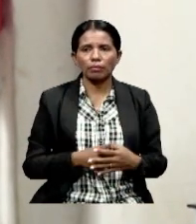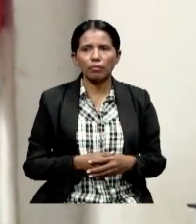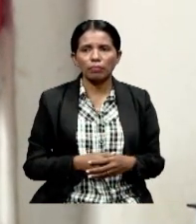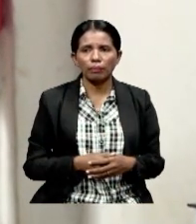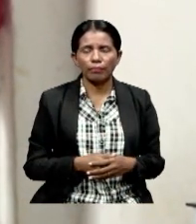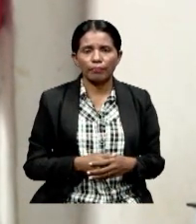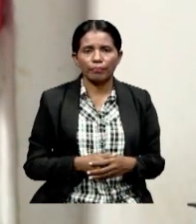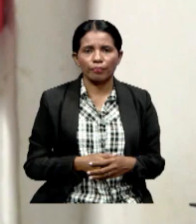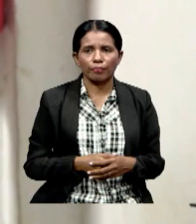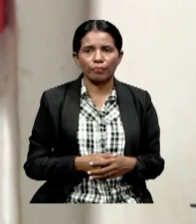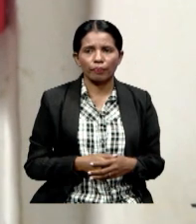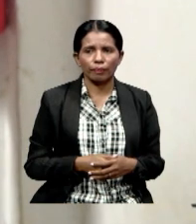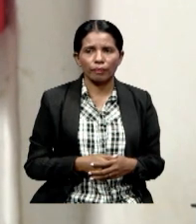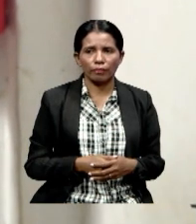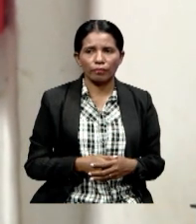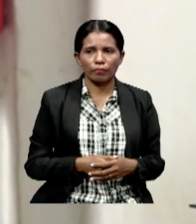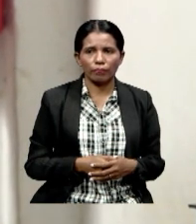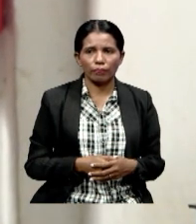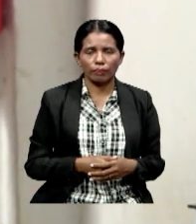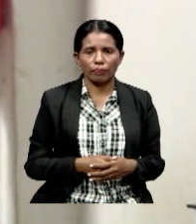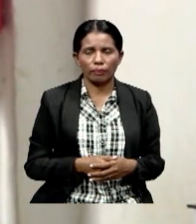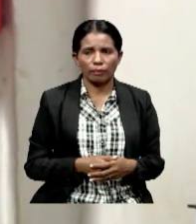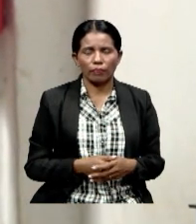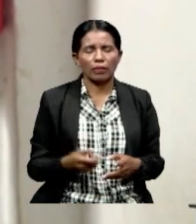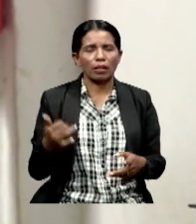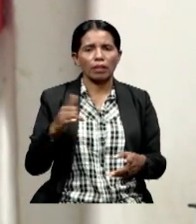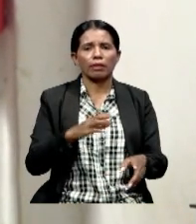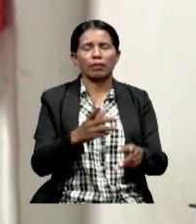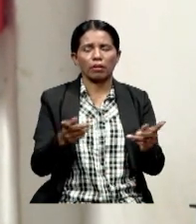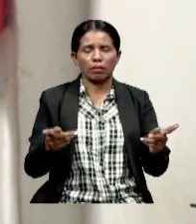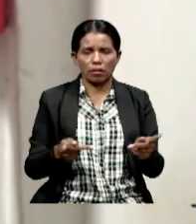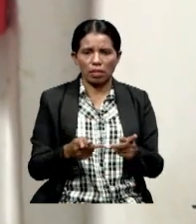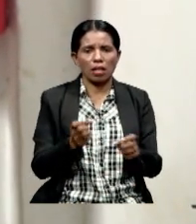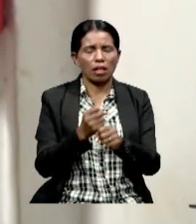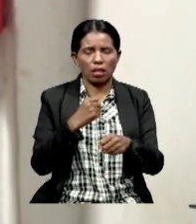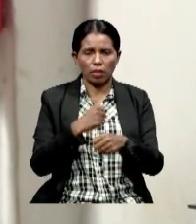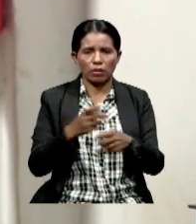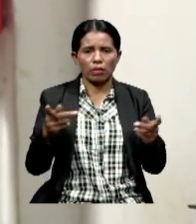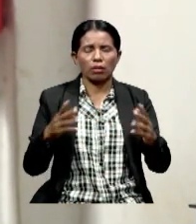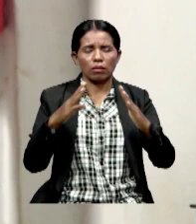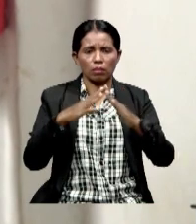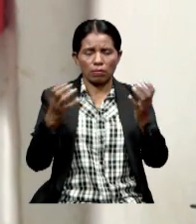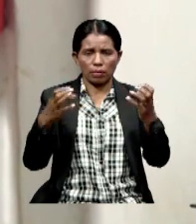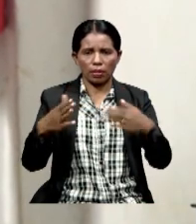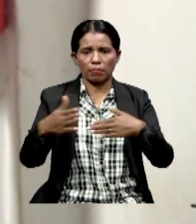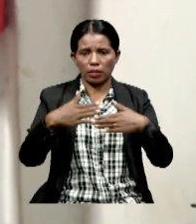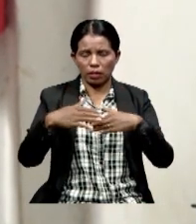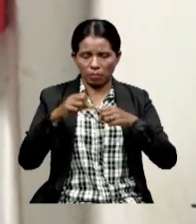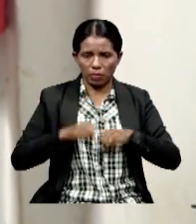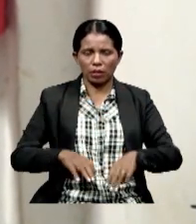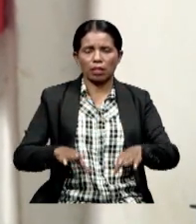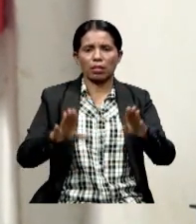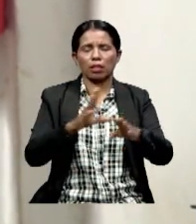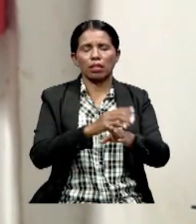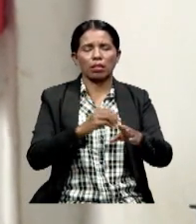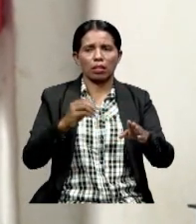Metin 1, Metin 3, Sira, Metin 4, devemos aqui a Motanini,